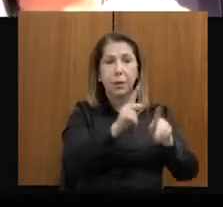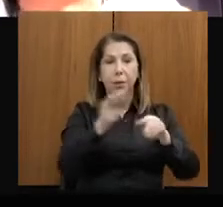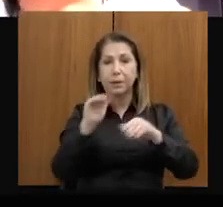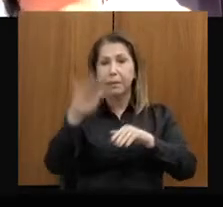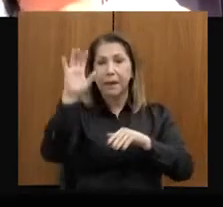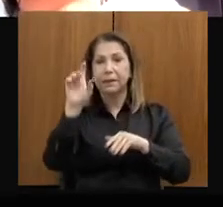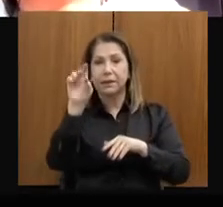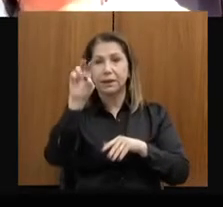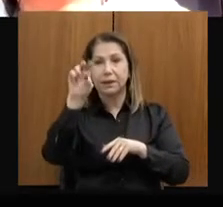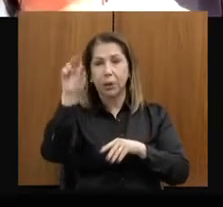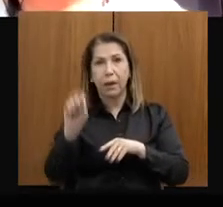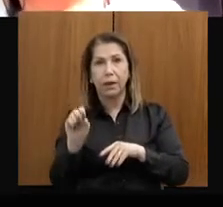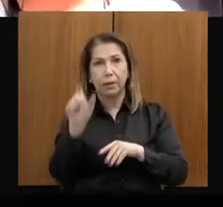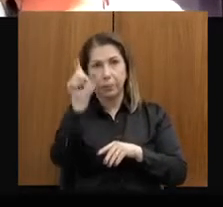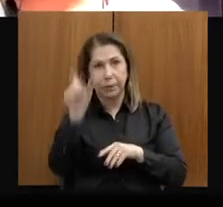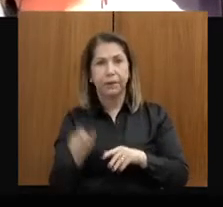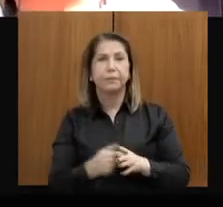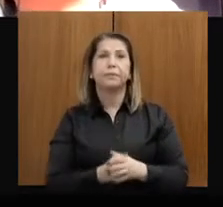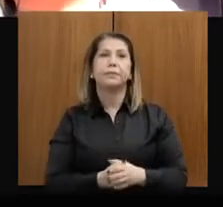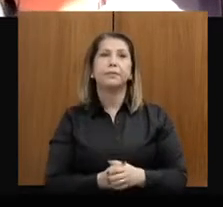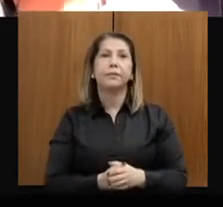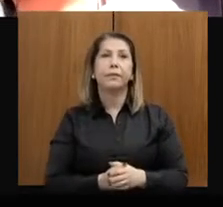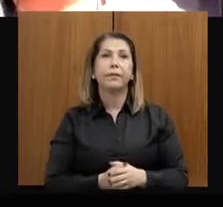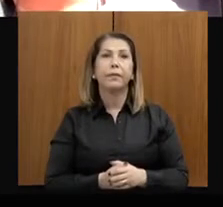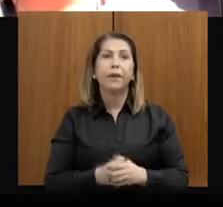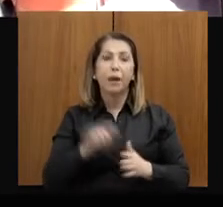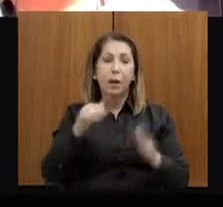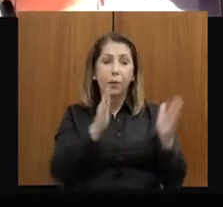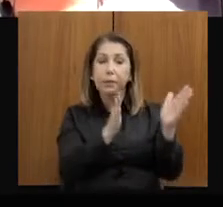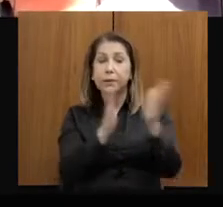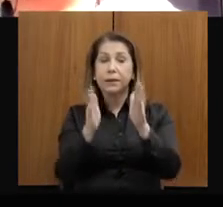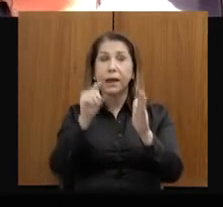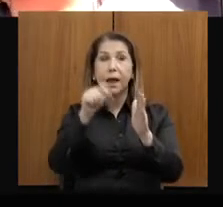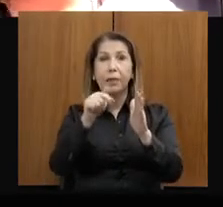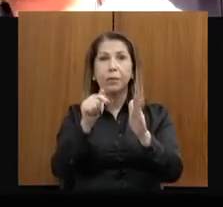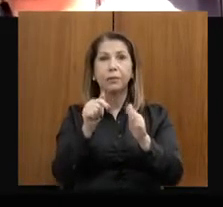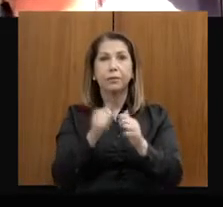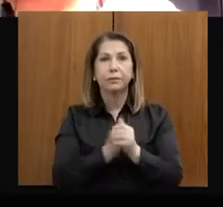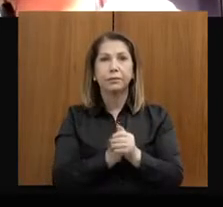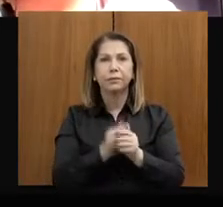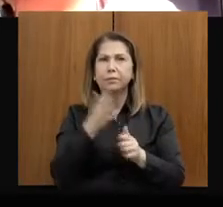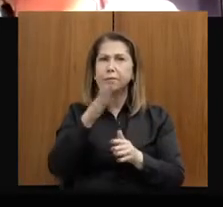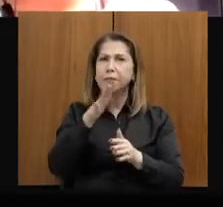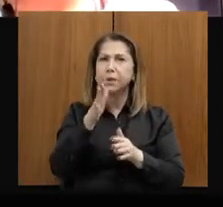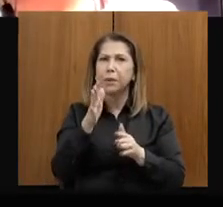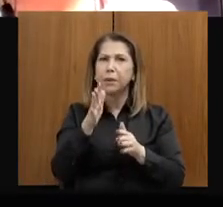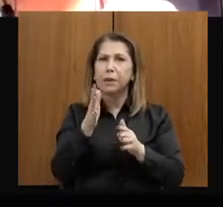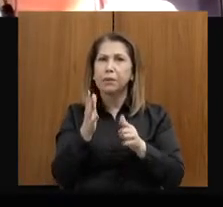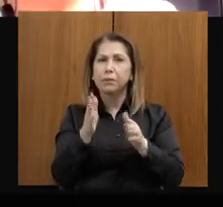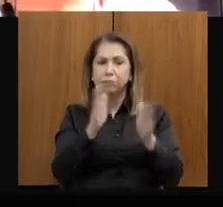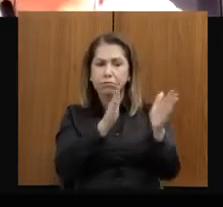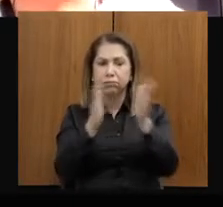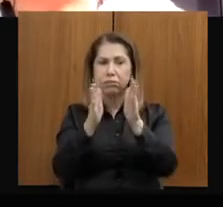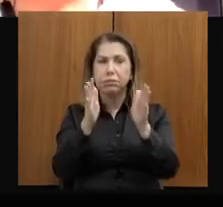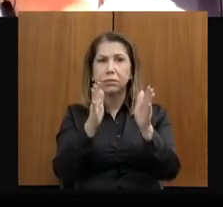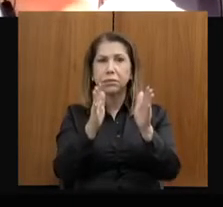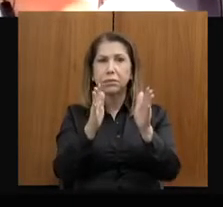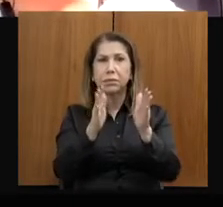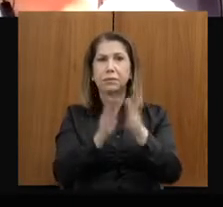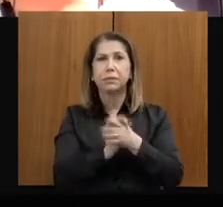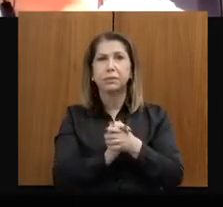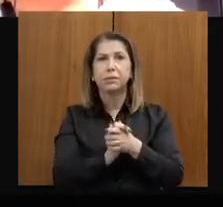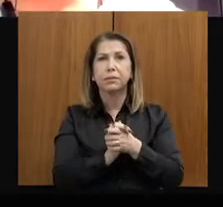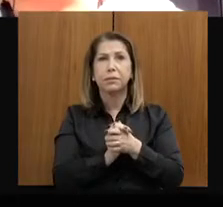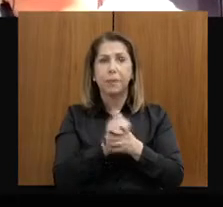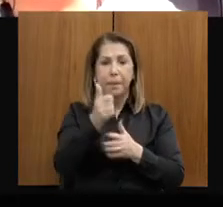tá um pouco antes no tempo voltando lá em mais ou menos pouco depois no tempo a